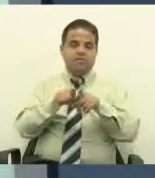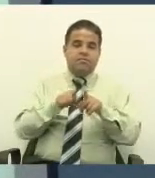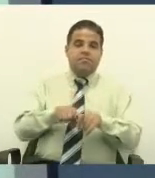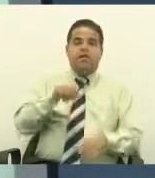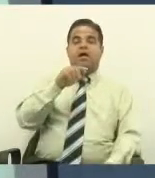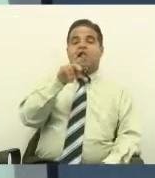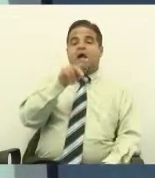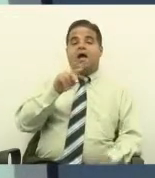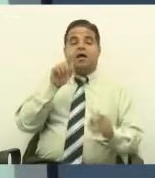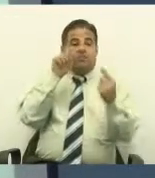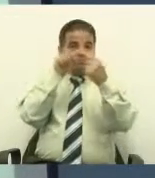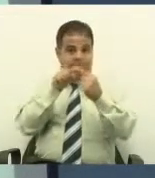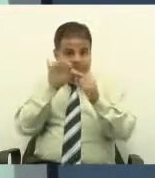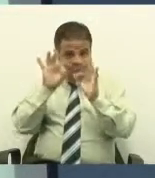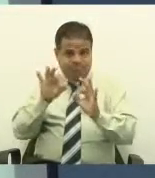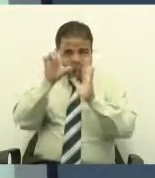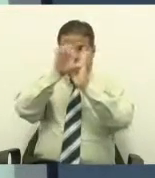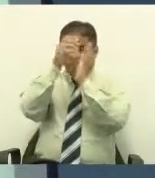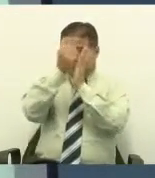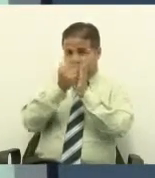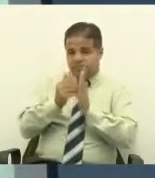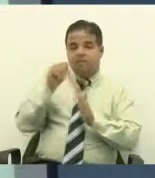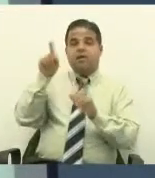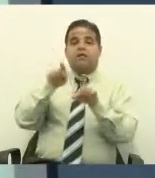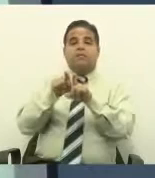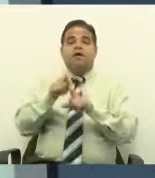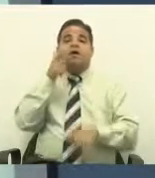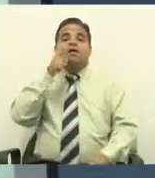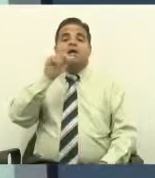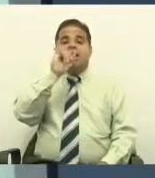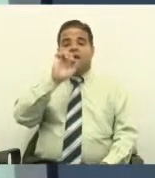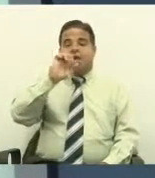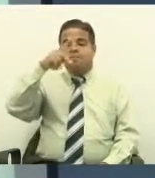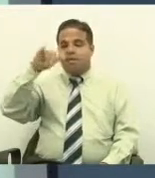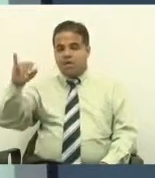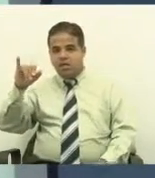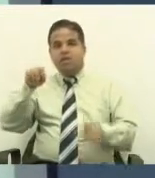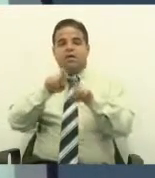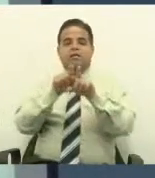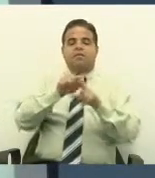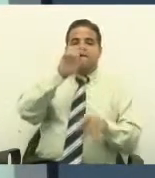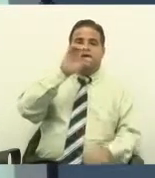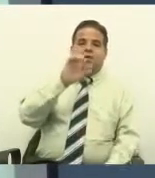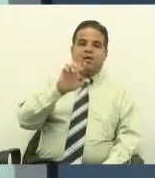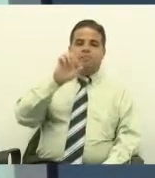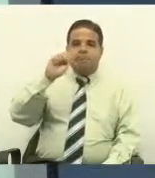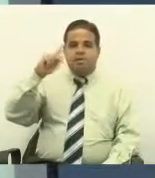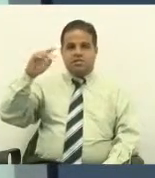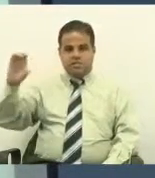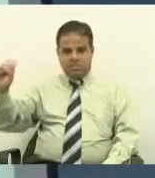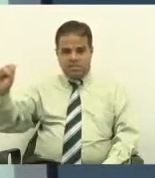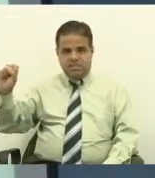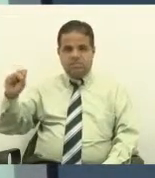que condiz com o decreto e aquisição de EPIs e EPCs.